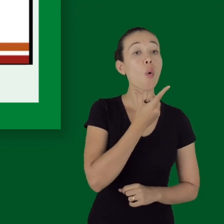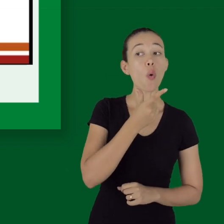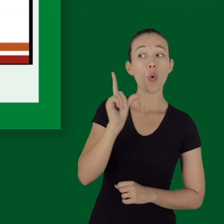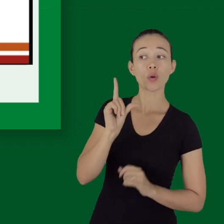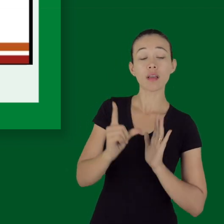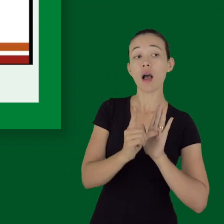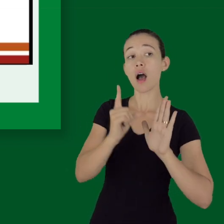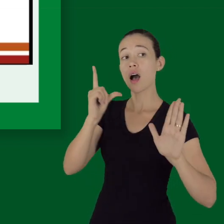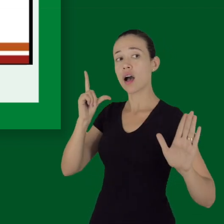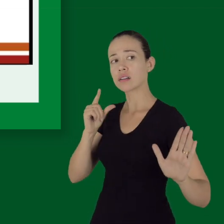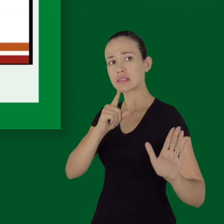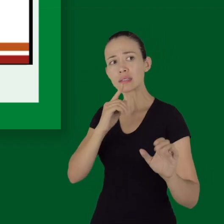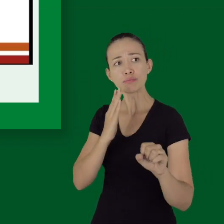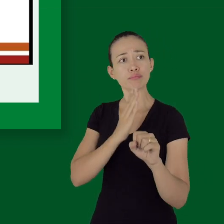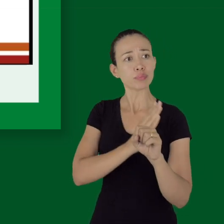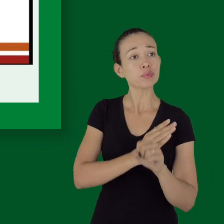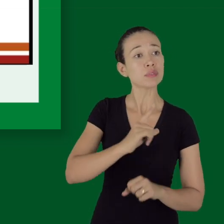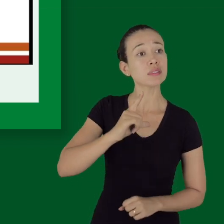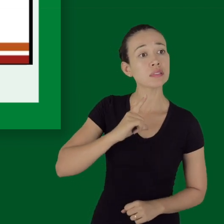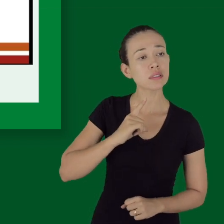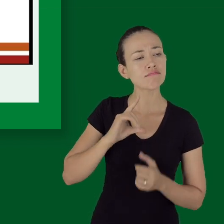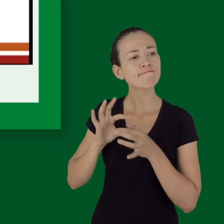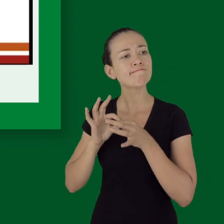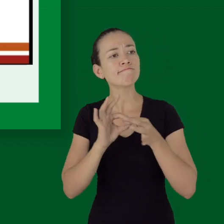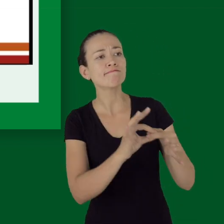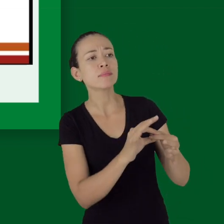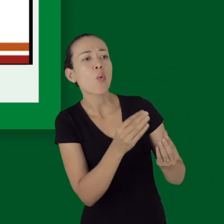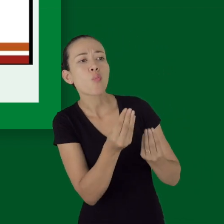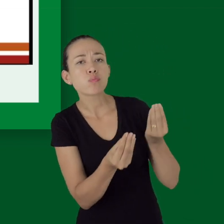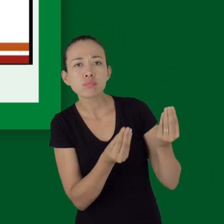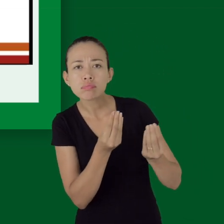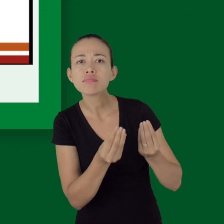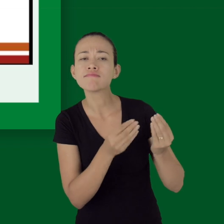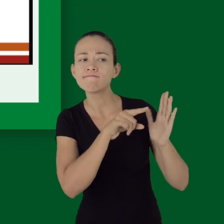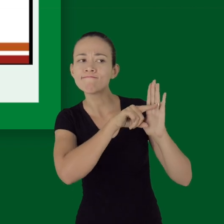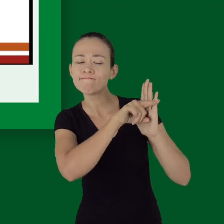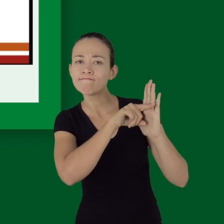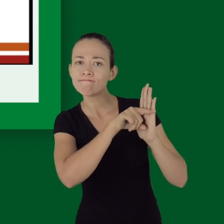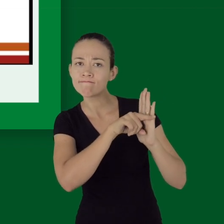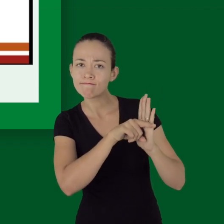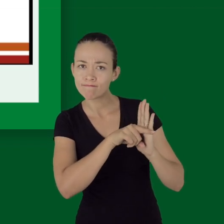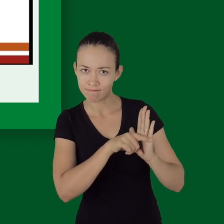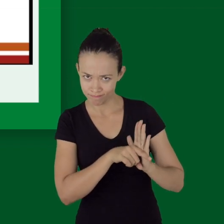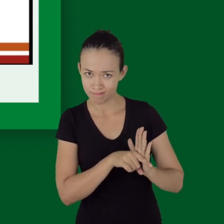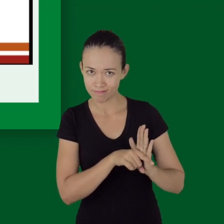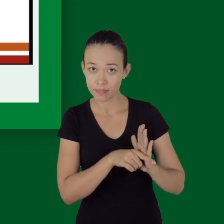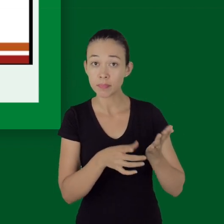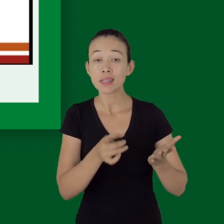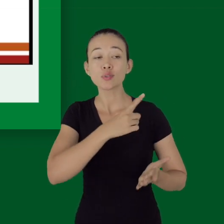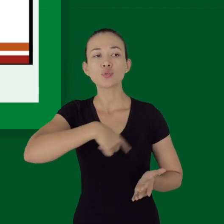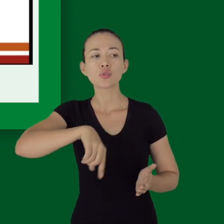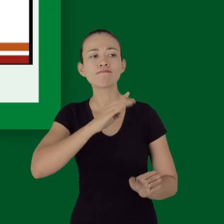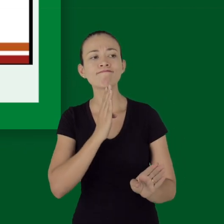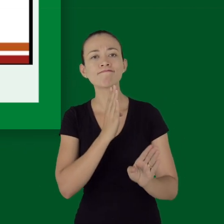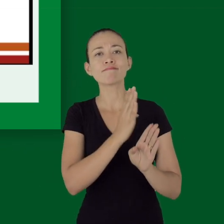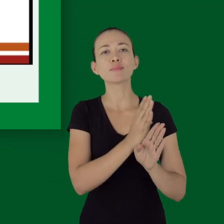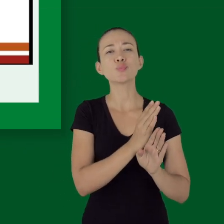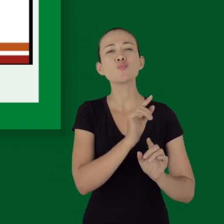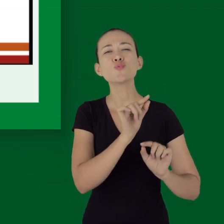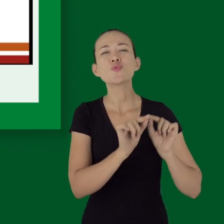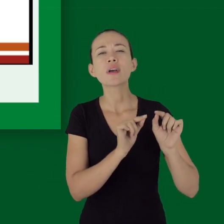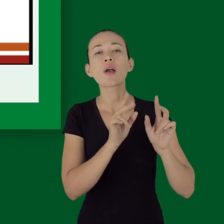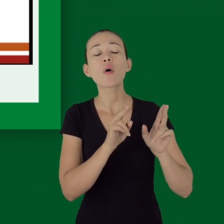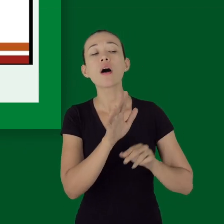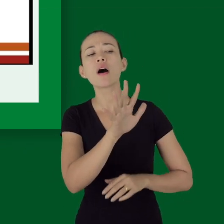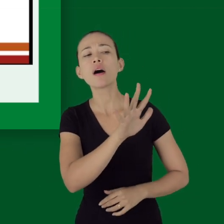trazem um comprometimento indireto. Então, o que a gente fala de que é um diagnóstico presuntivo, às vezes eu não tenho aquela dedução clara ali